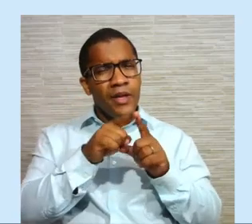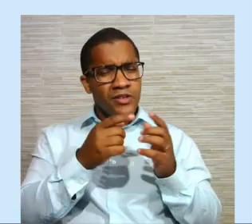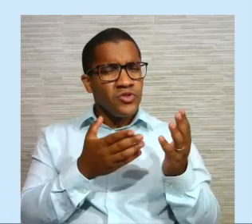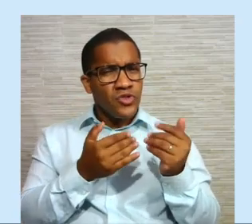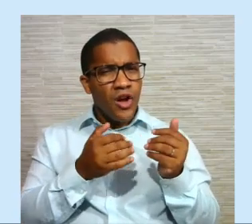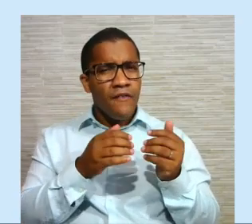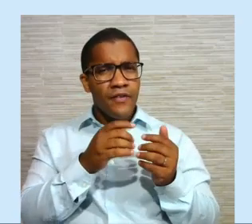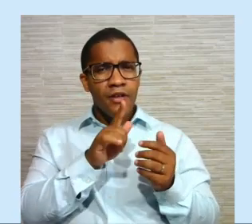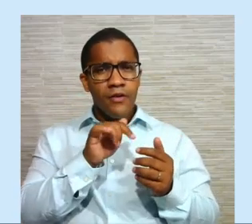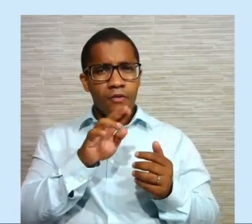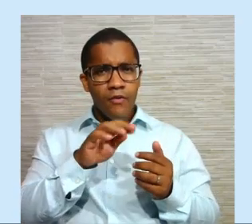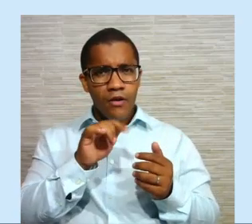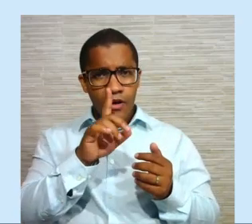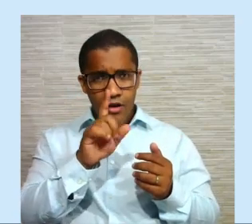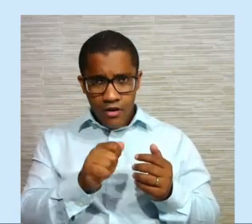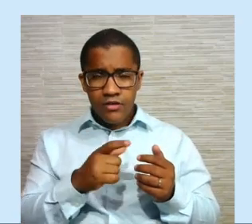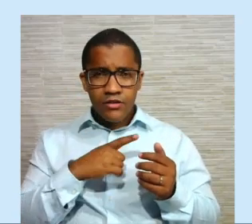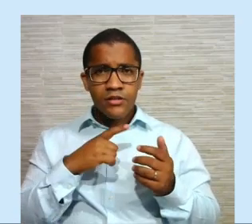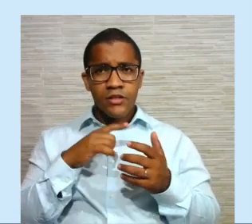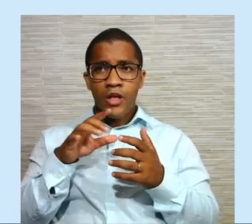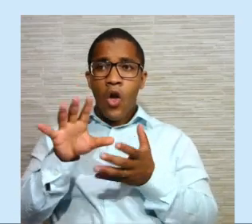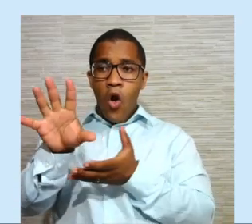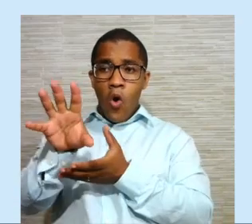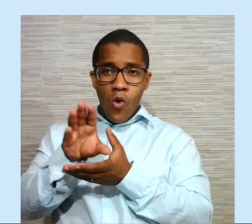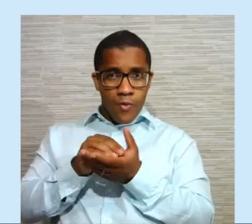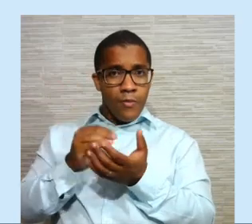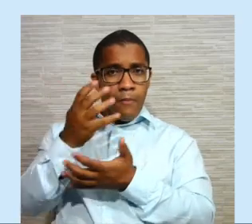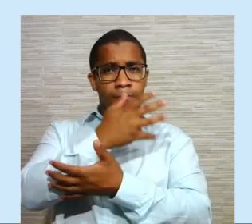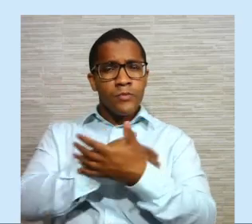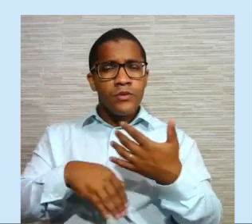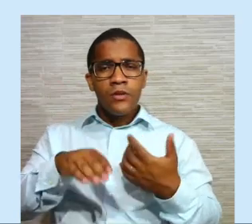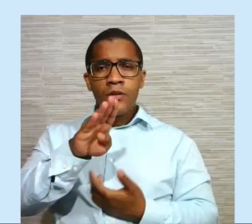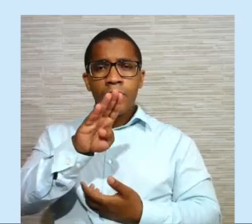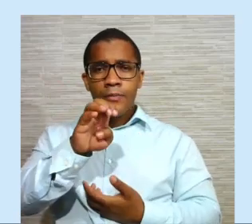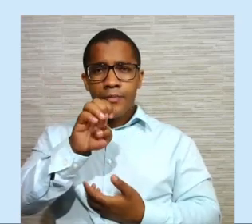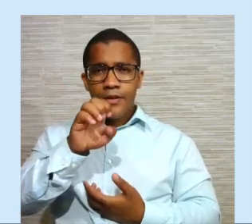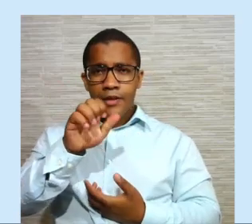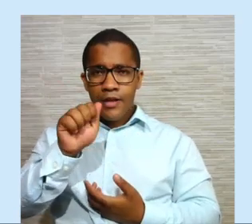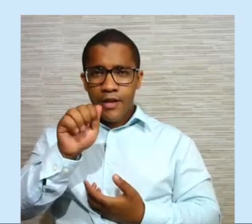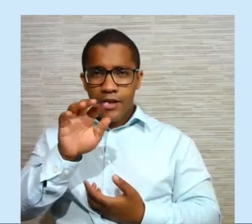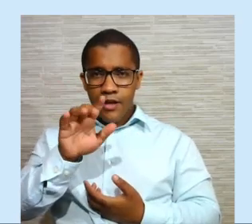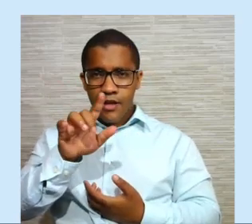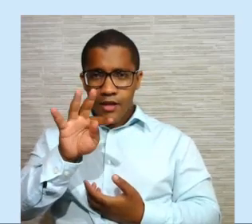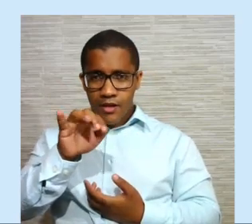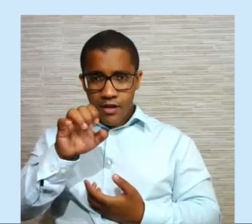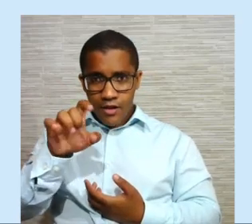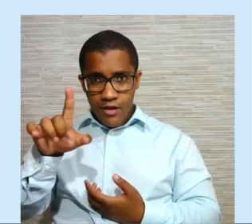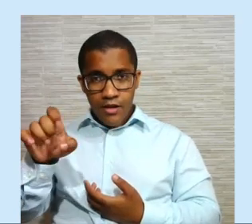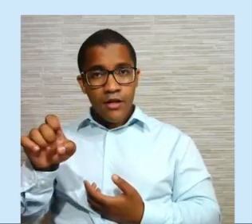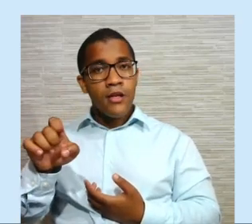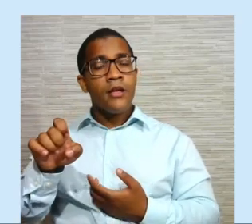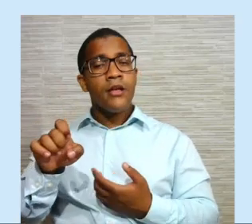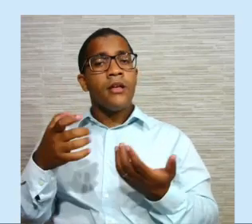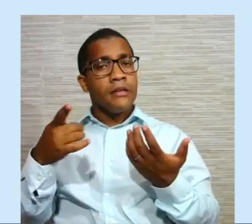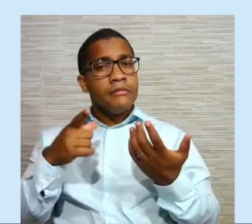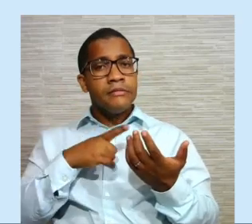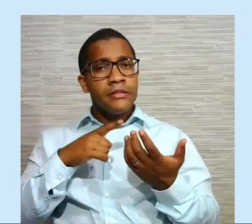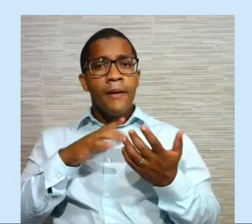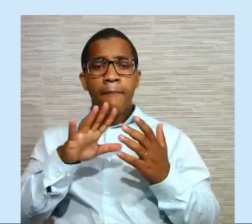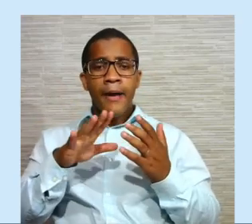também, ele teve elementos assim de fazer versões de músicas dos Beatles, por exemplo. Então, assim, estava se sentindo a necessidade de uma